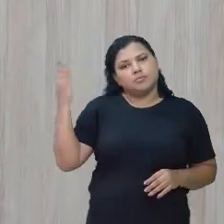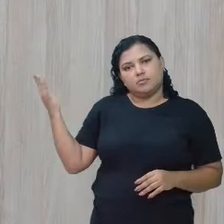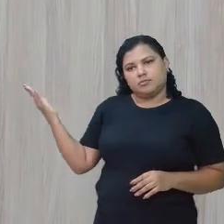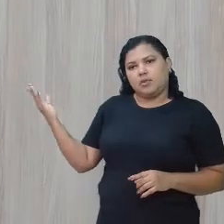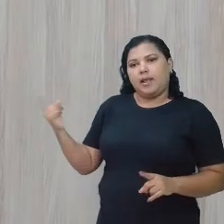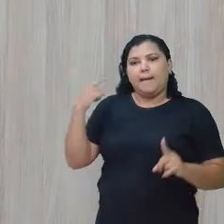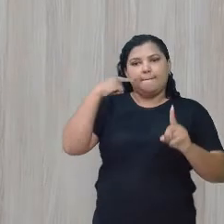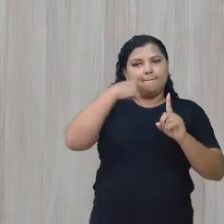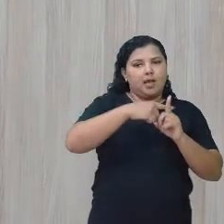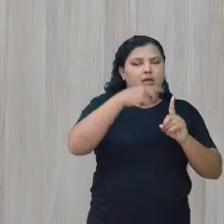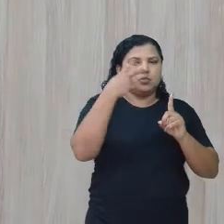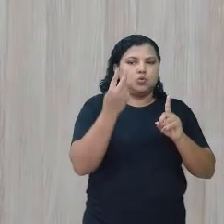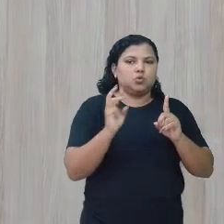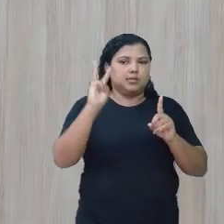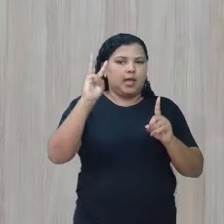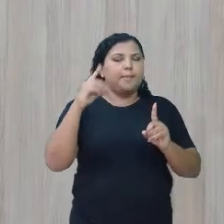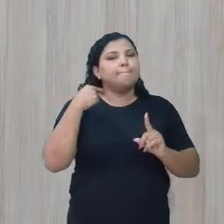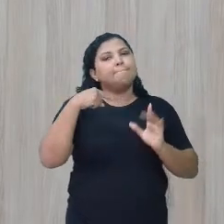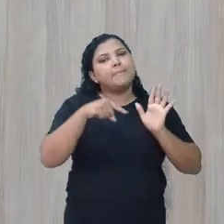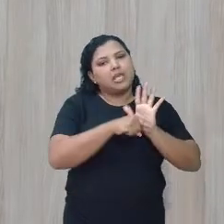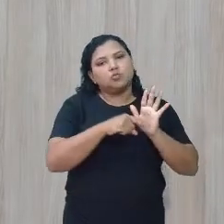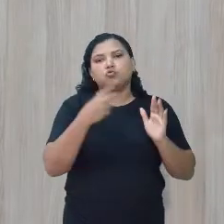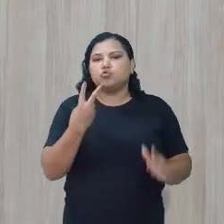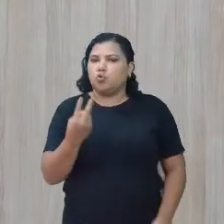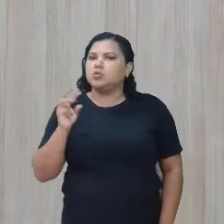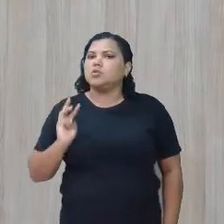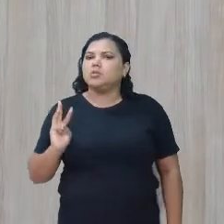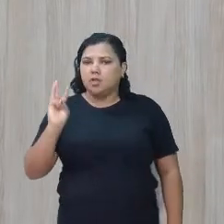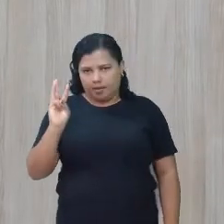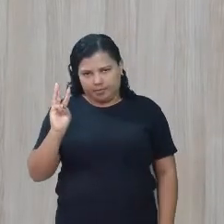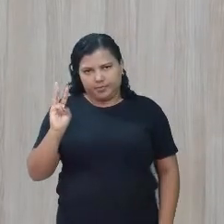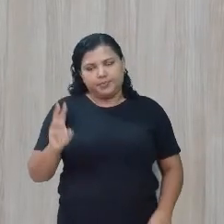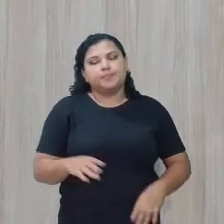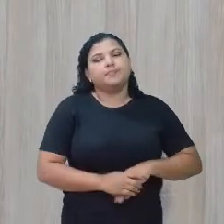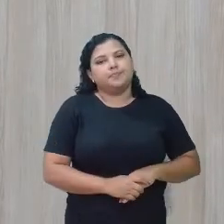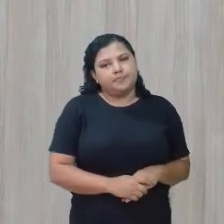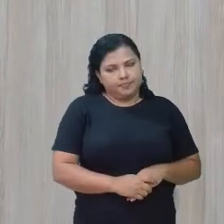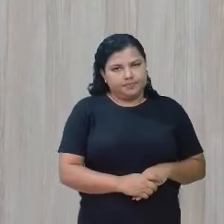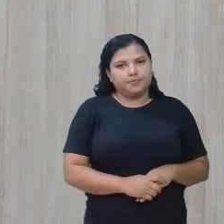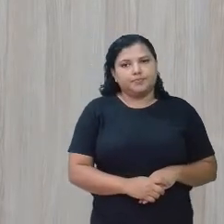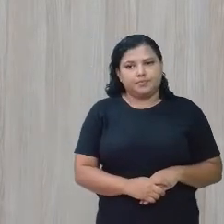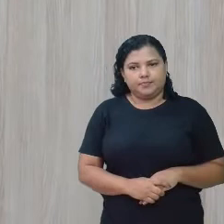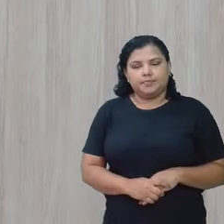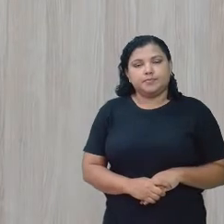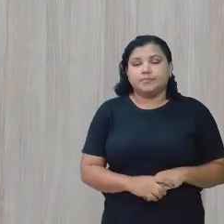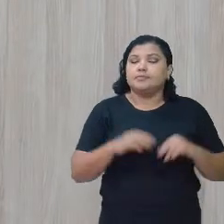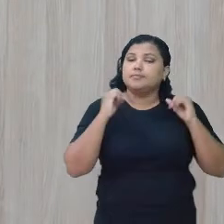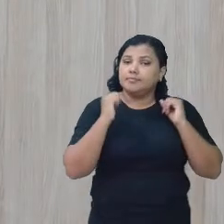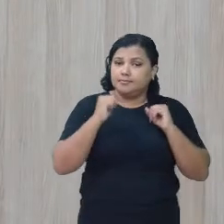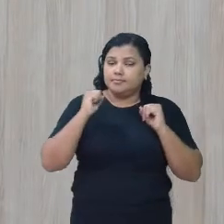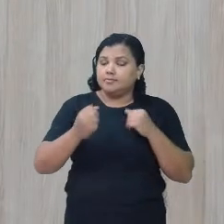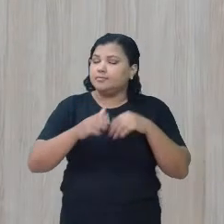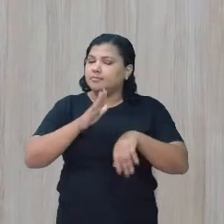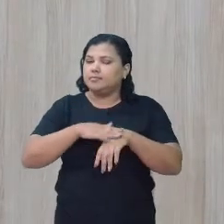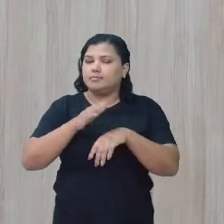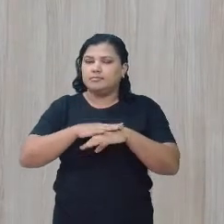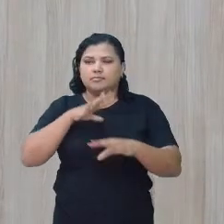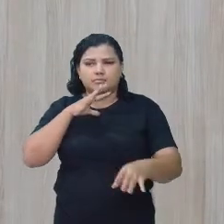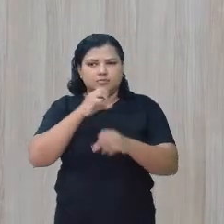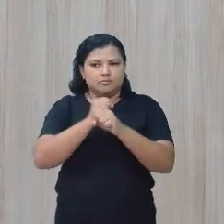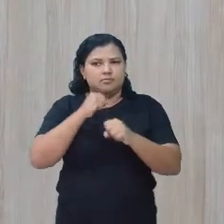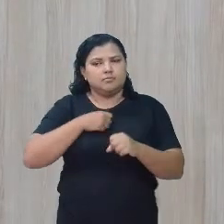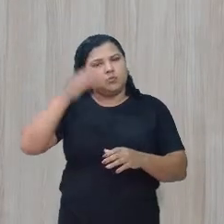é o simétrico de mais 2w? Menos 2w, certo? Então aí a gente pode, quando a gente efetuar essa